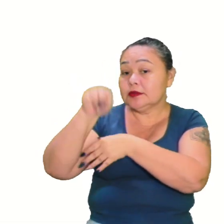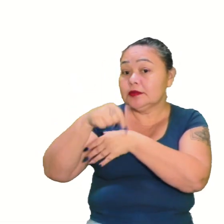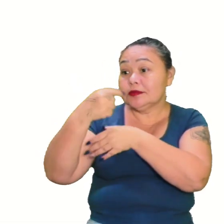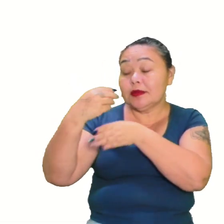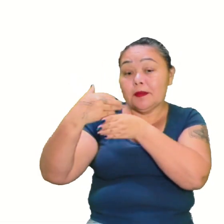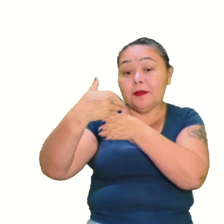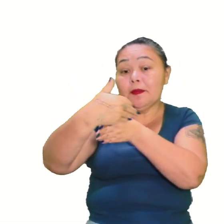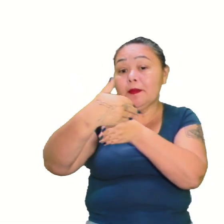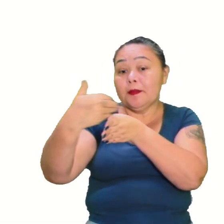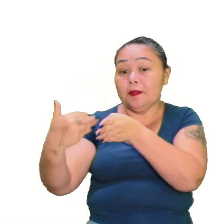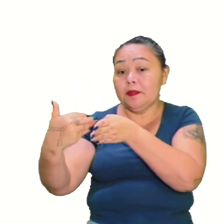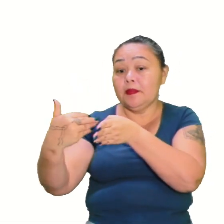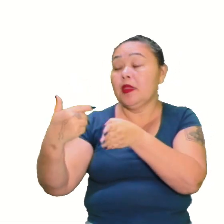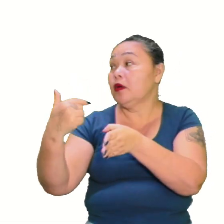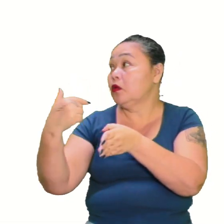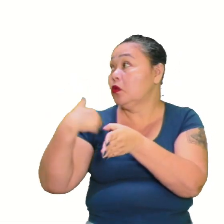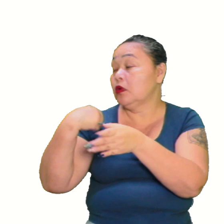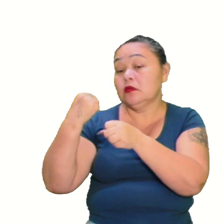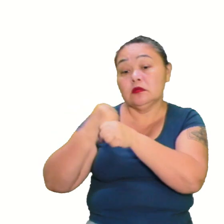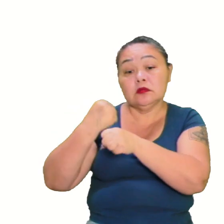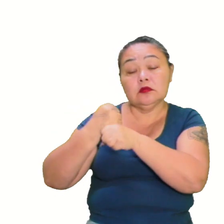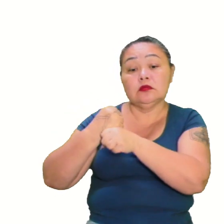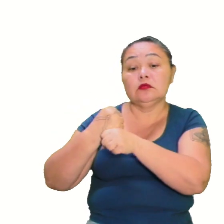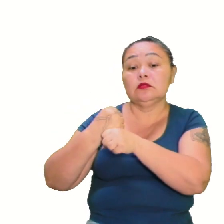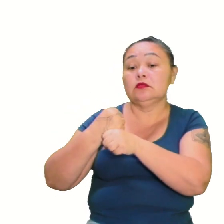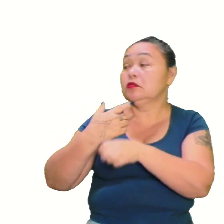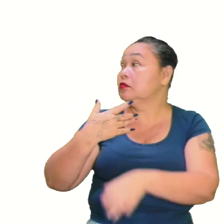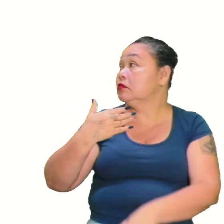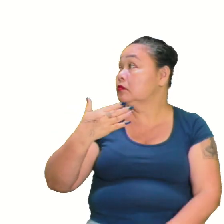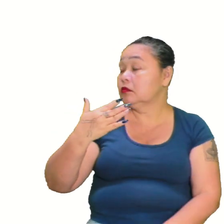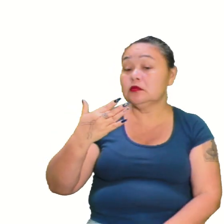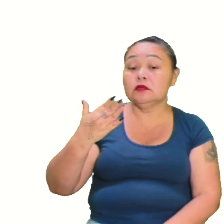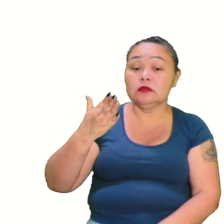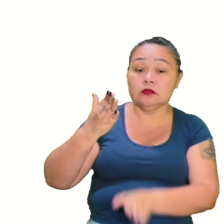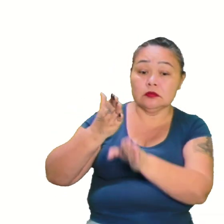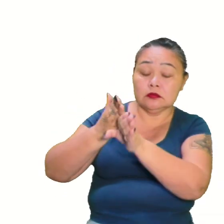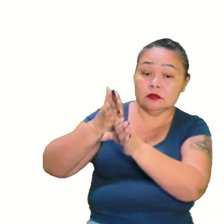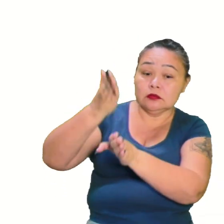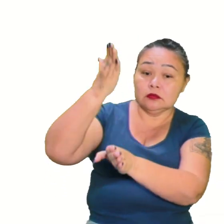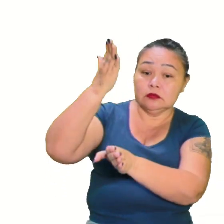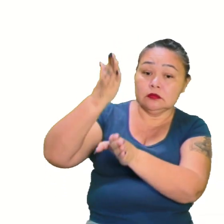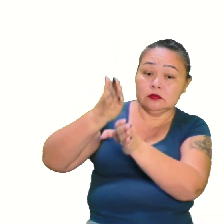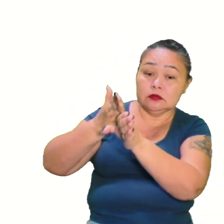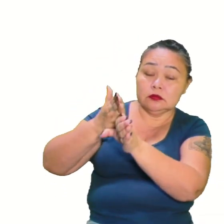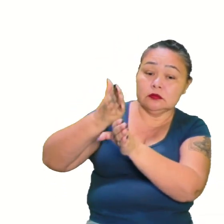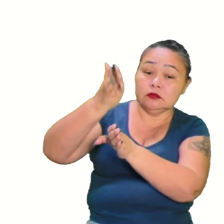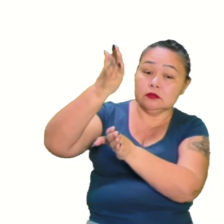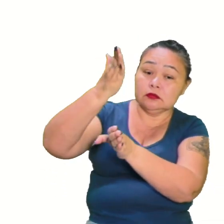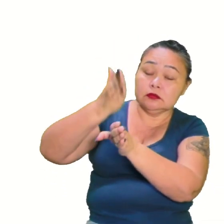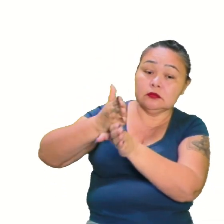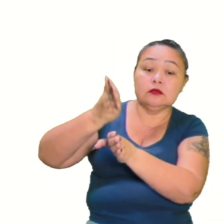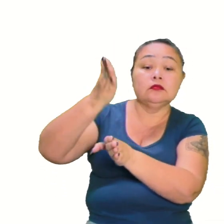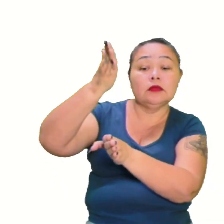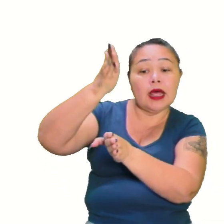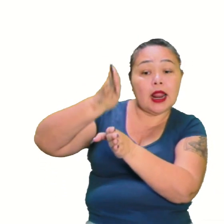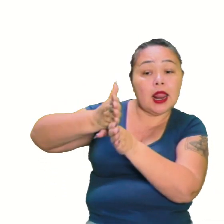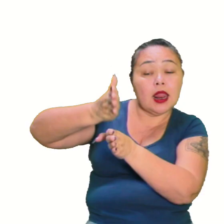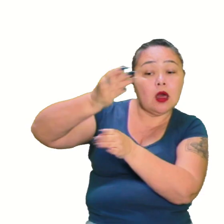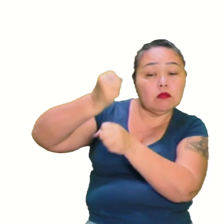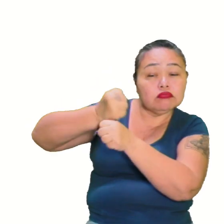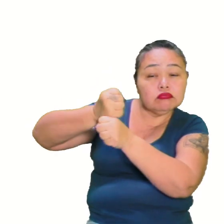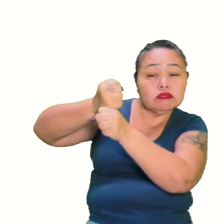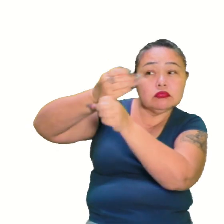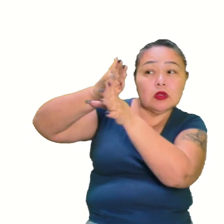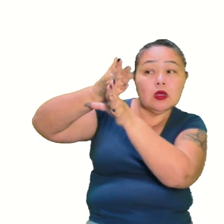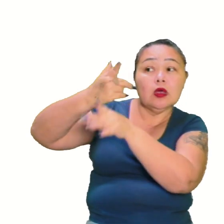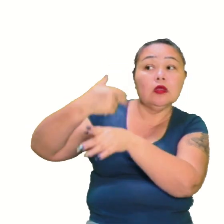vai brigar. Eu vou construir meu muro paralelo a esse muro aqui, porque por enquanto eu